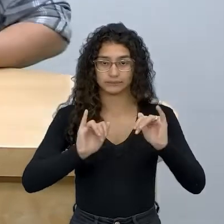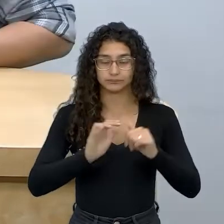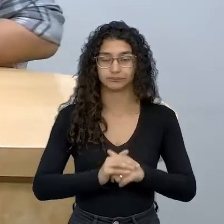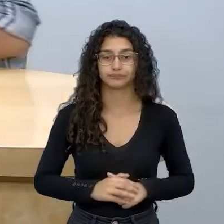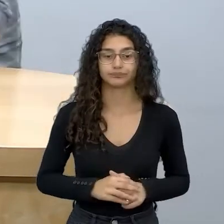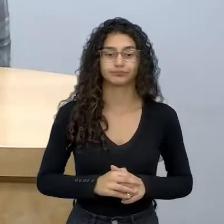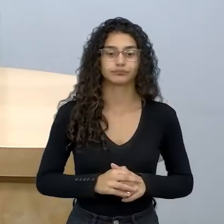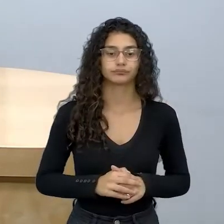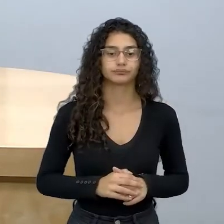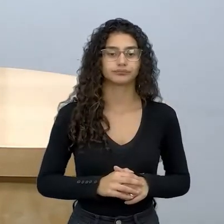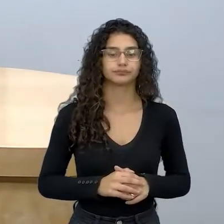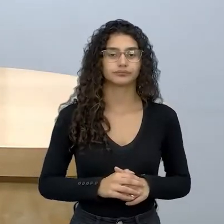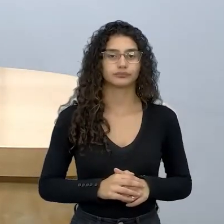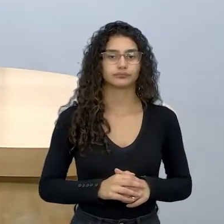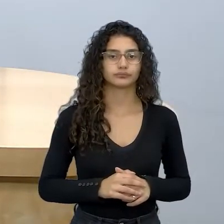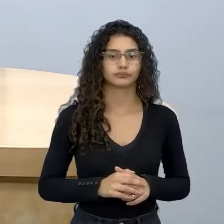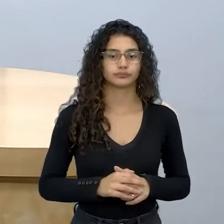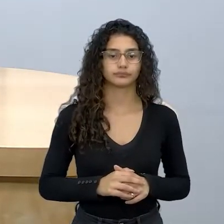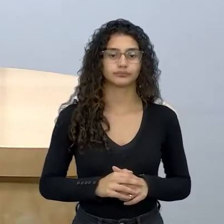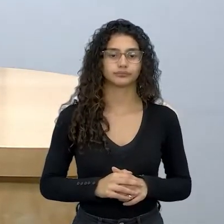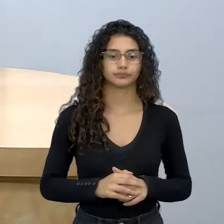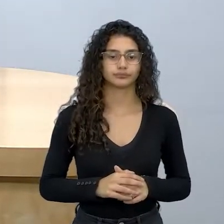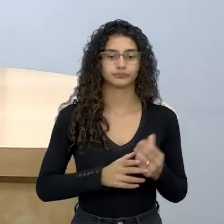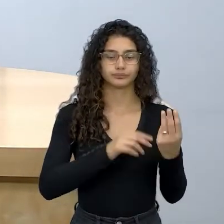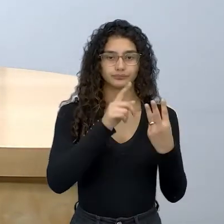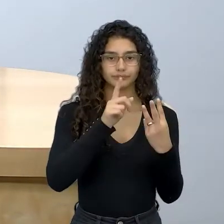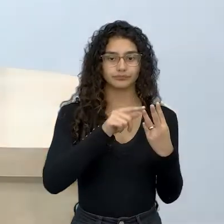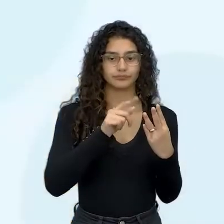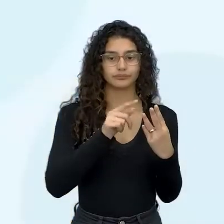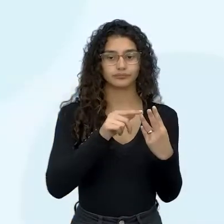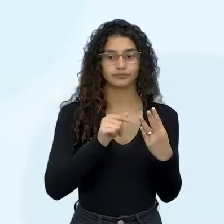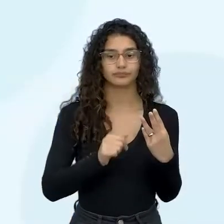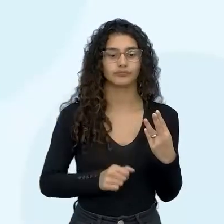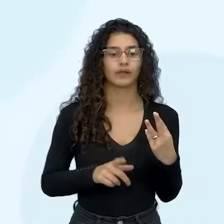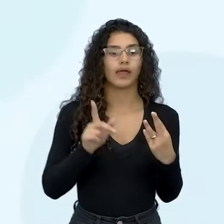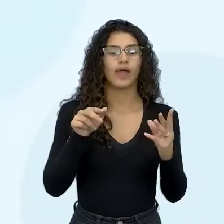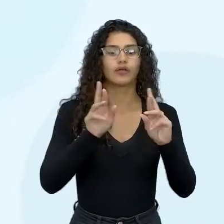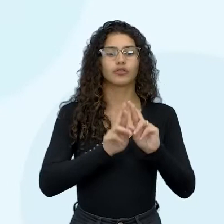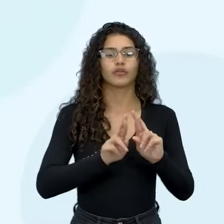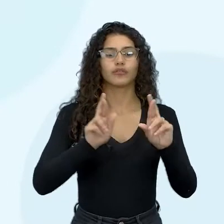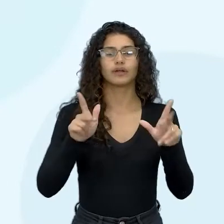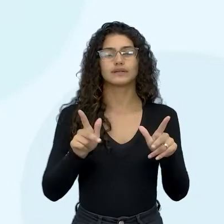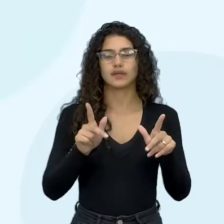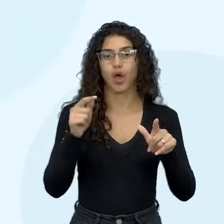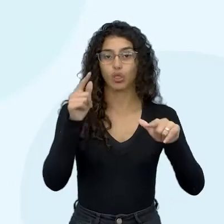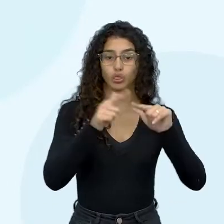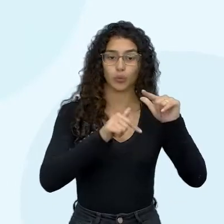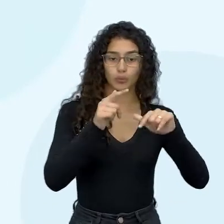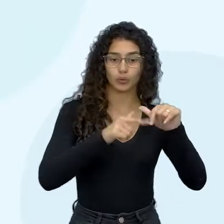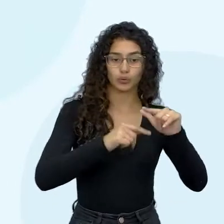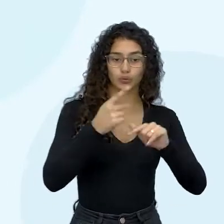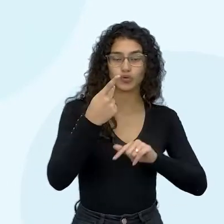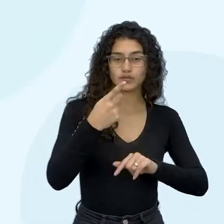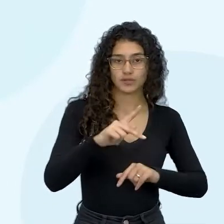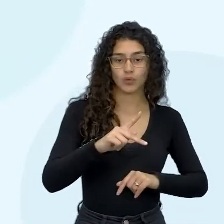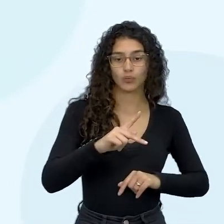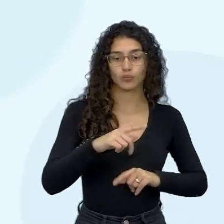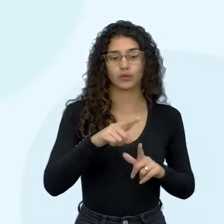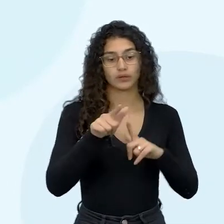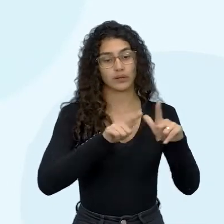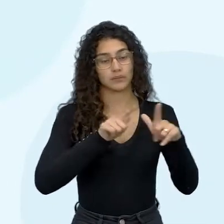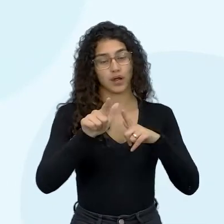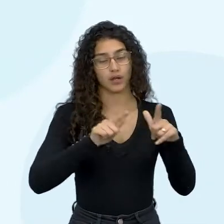ok? E a terceira coisa é falar sobre o diferencial do seu produto ou